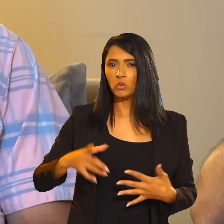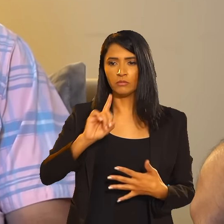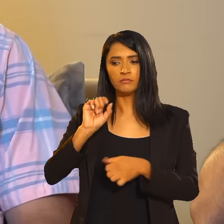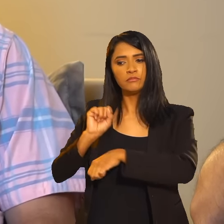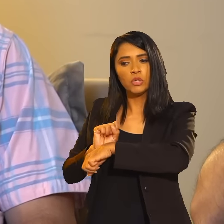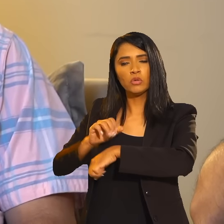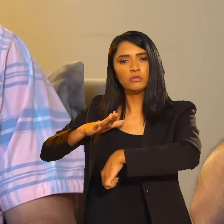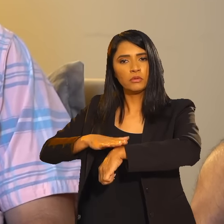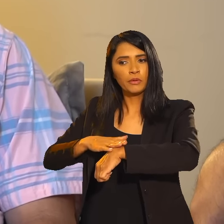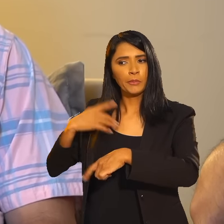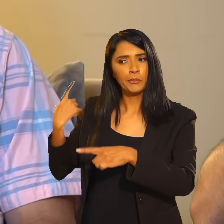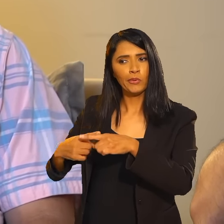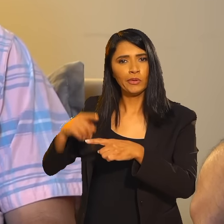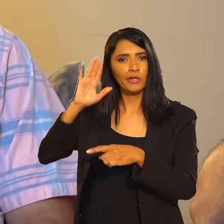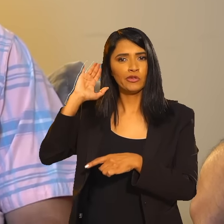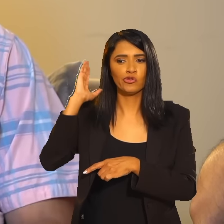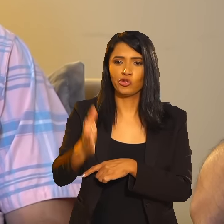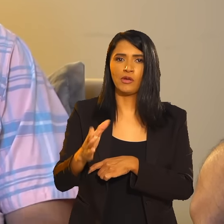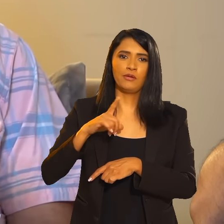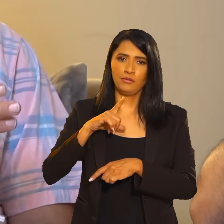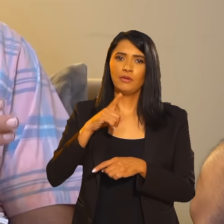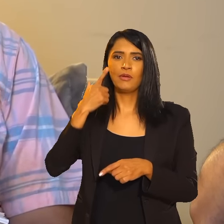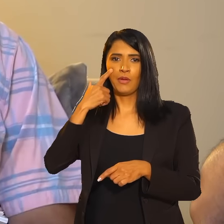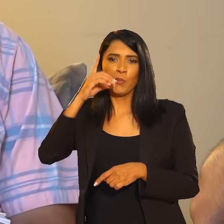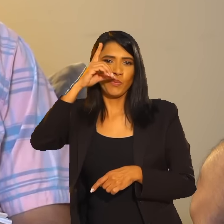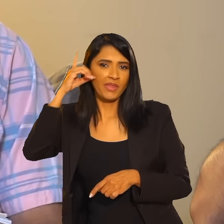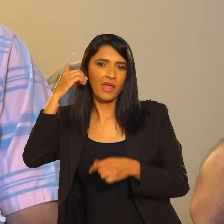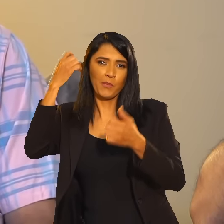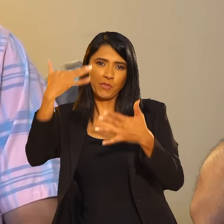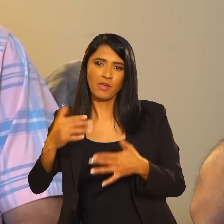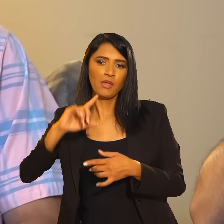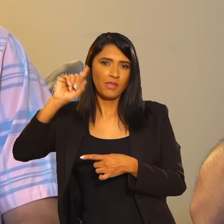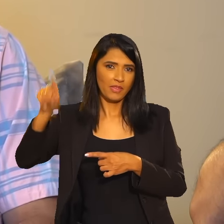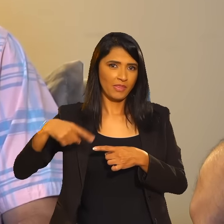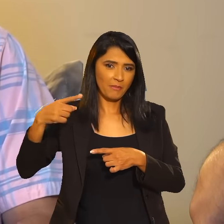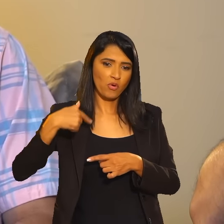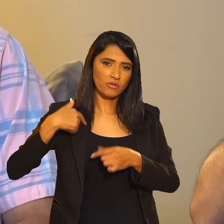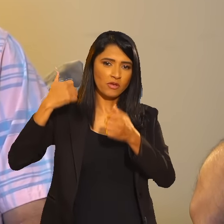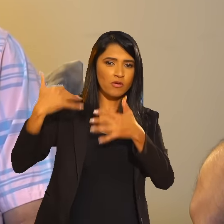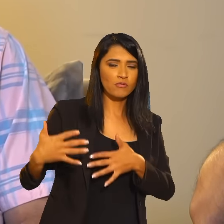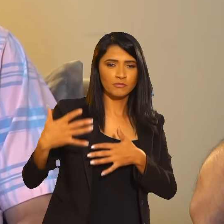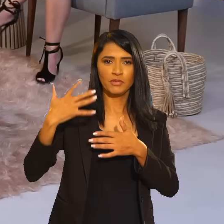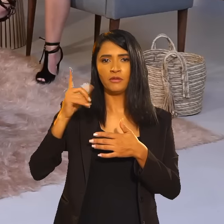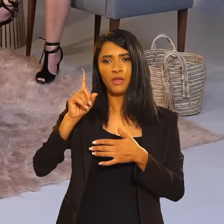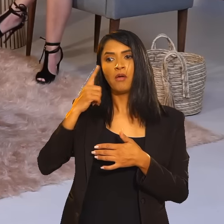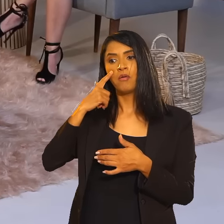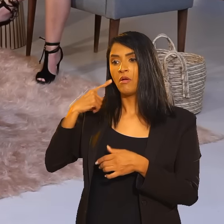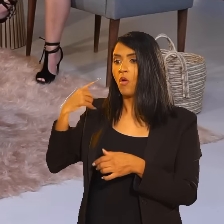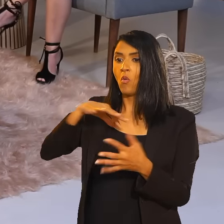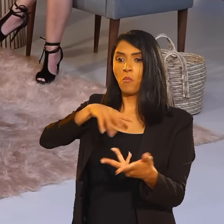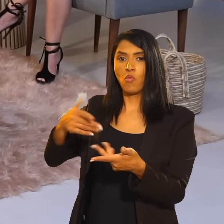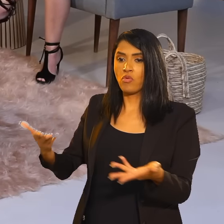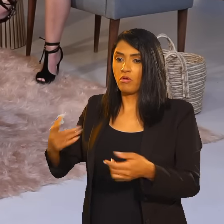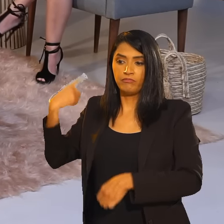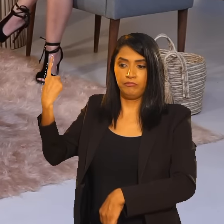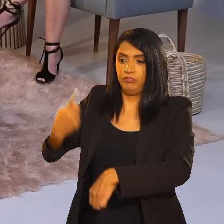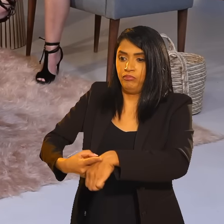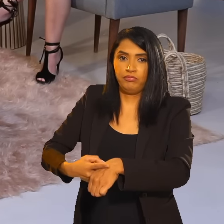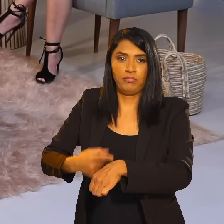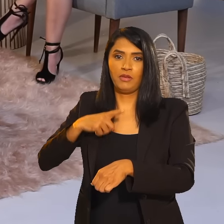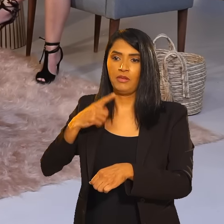Então por que eu tenho que já interpretar agora? Não, calma aí, Jéssica, deixa o Dalmo aqui falar um pouco mais, depois eu interpreto, né? Não, mas hoje em dia a gente vive num mundo